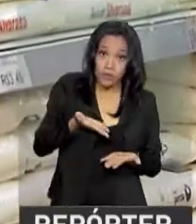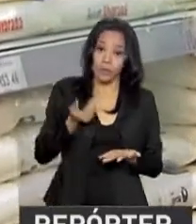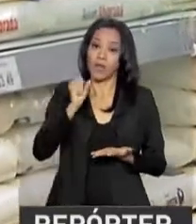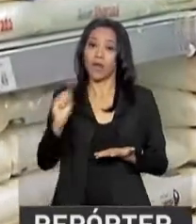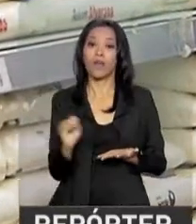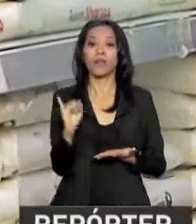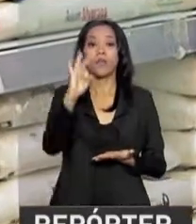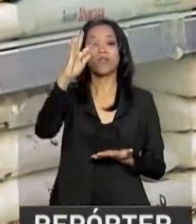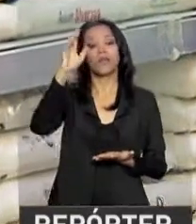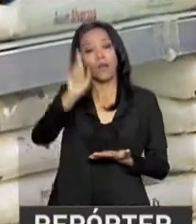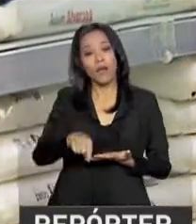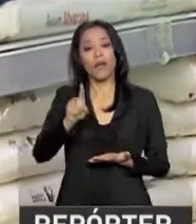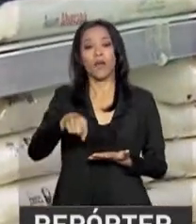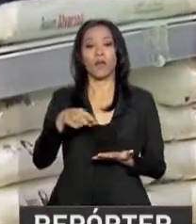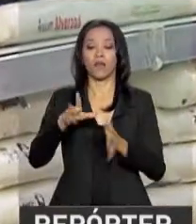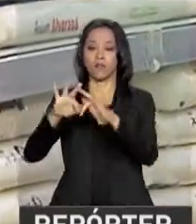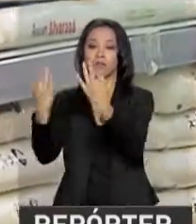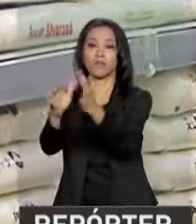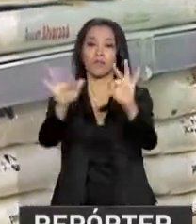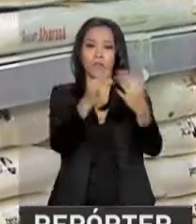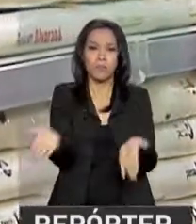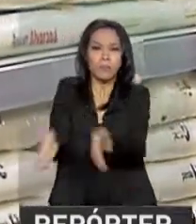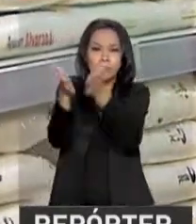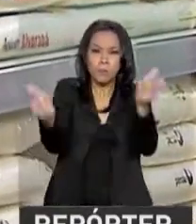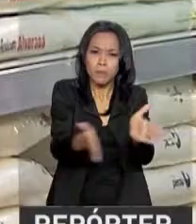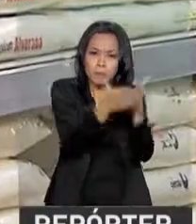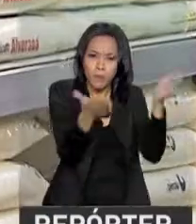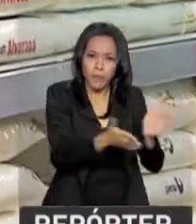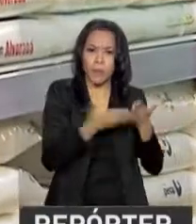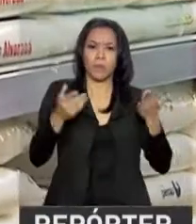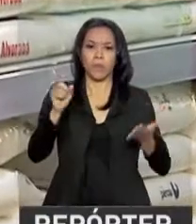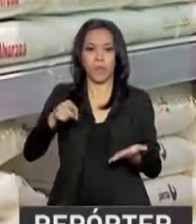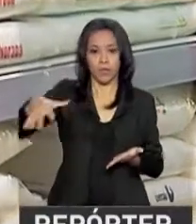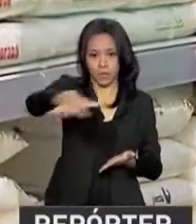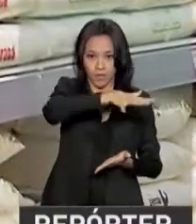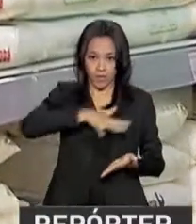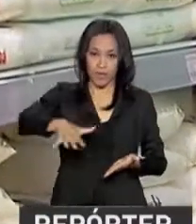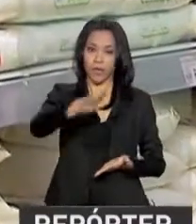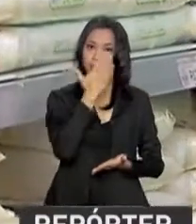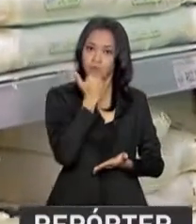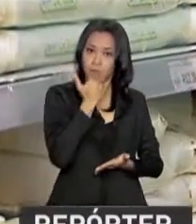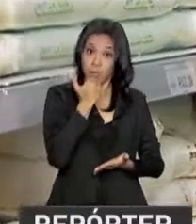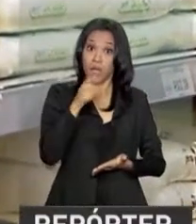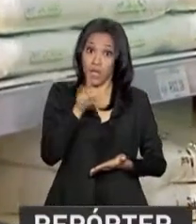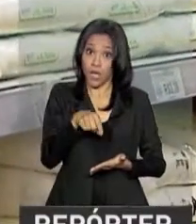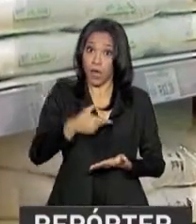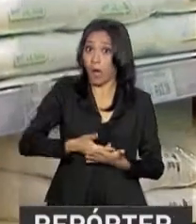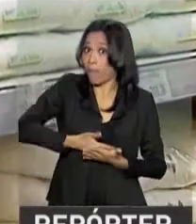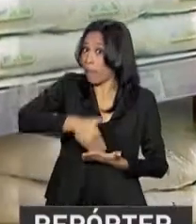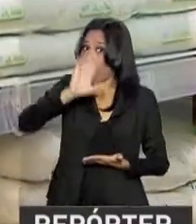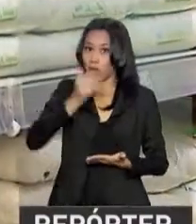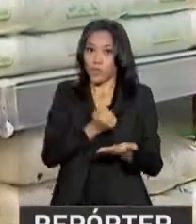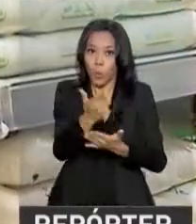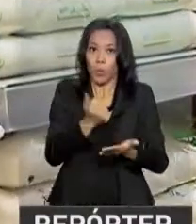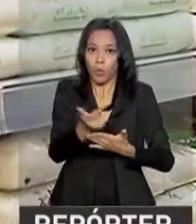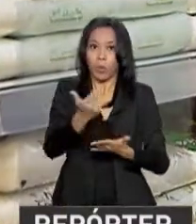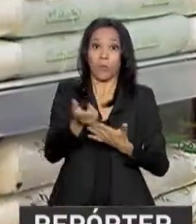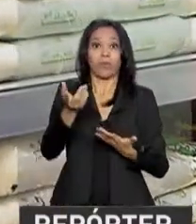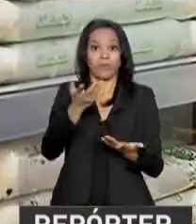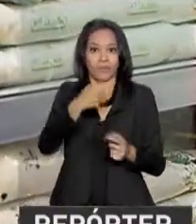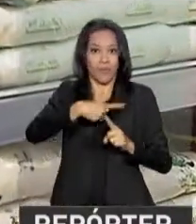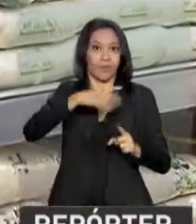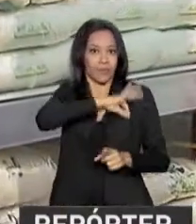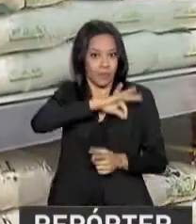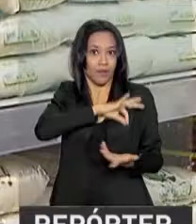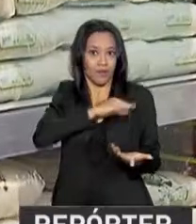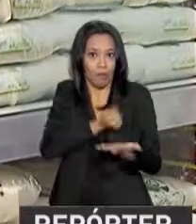inflação medida entre as famílias de baixa renda, em que a alimentação consome boa parte do orçamento, é ainda menor.